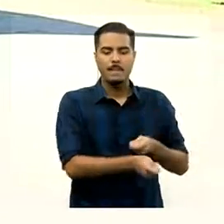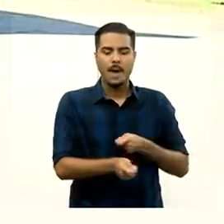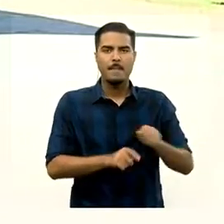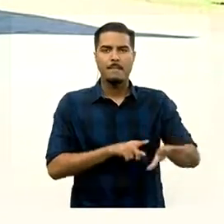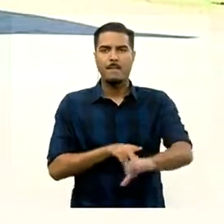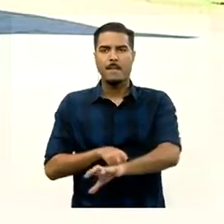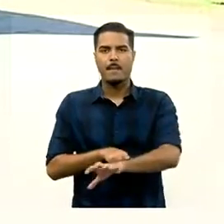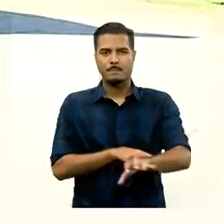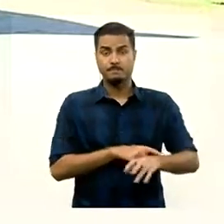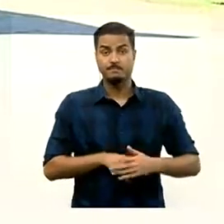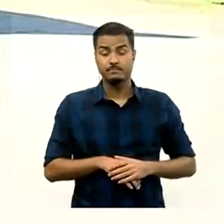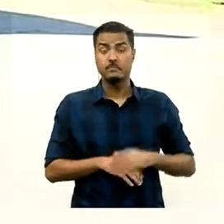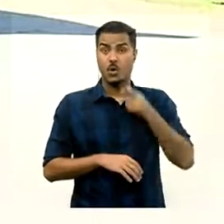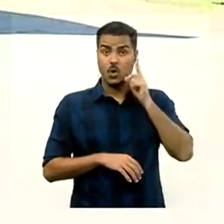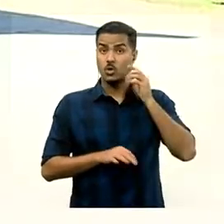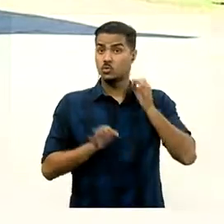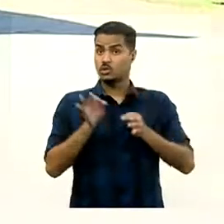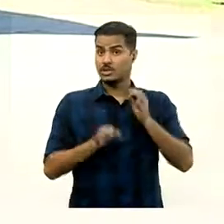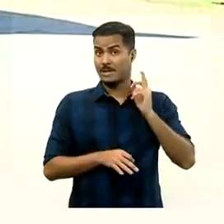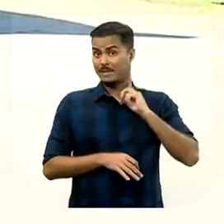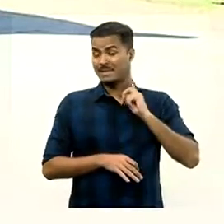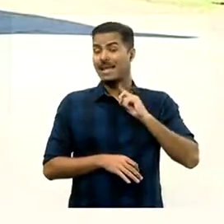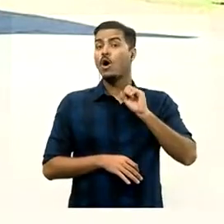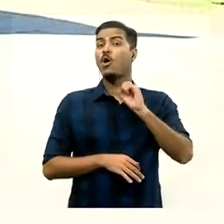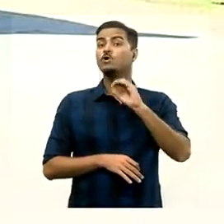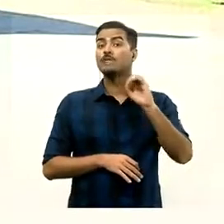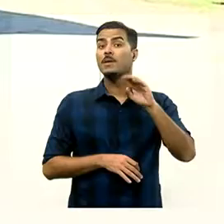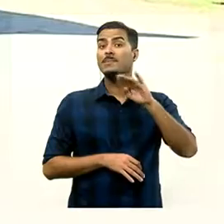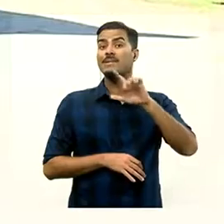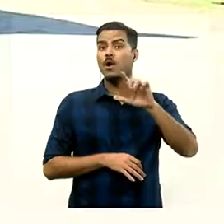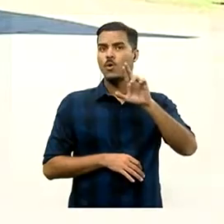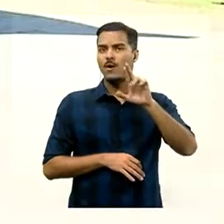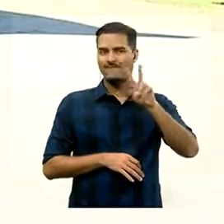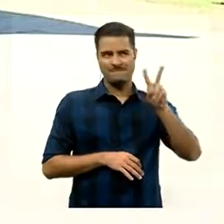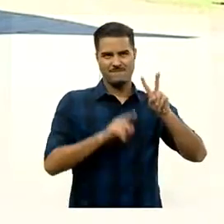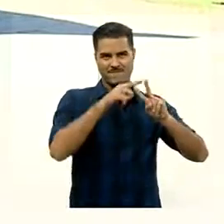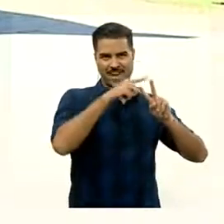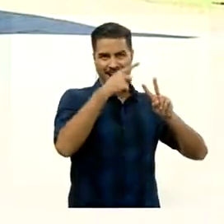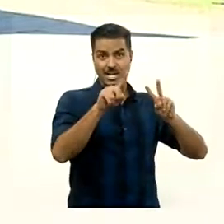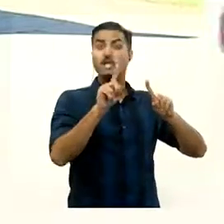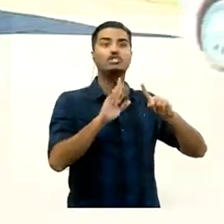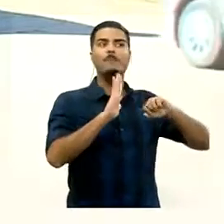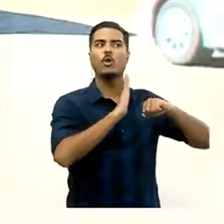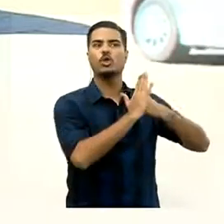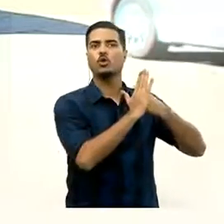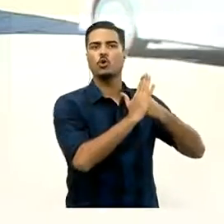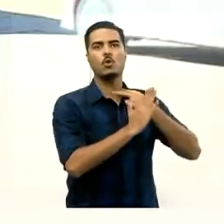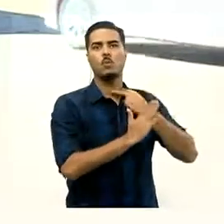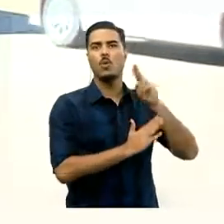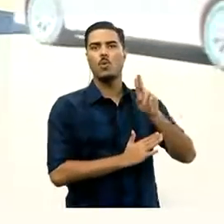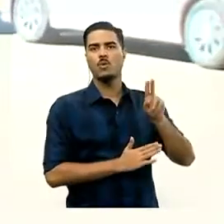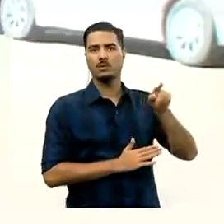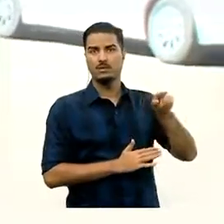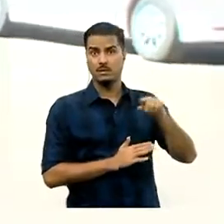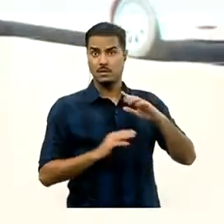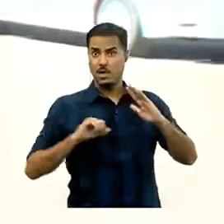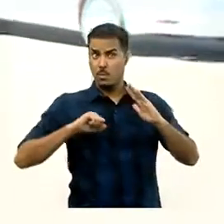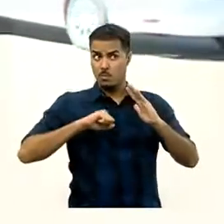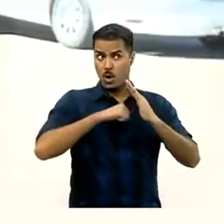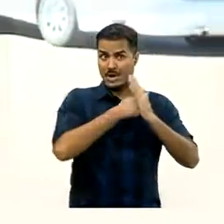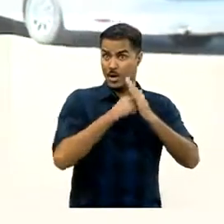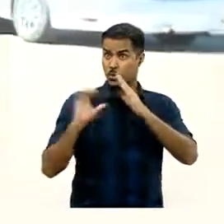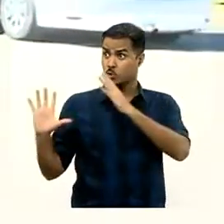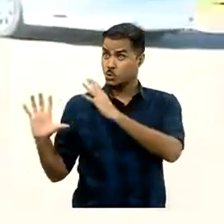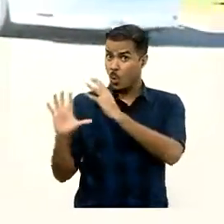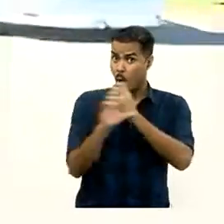aqui de Minas Gerais bloqueou 800 milhões de reais da empresa Vale. Mais um bloqueio, o bloqueio já passa de 1 bilhão de